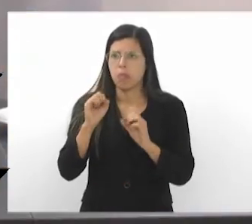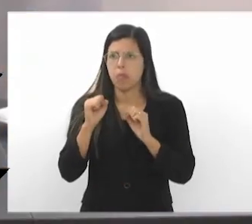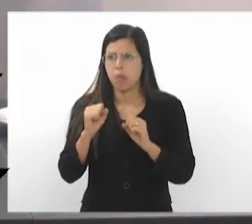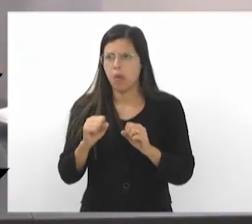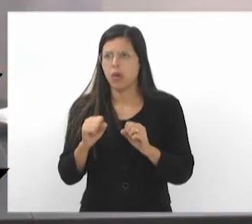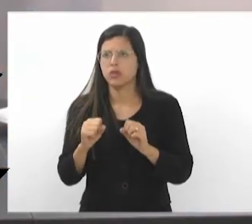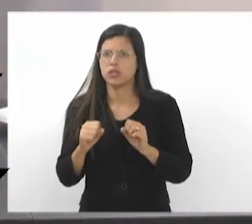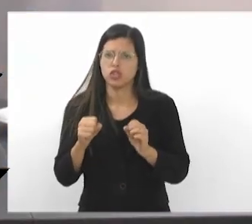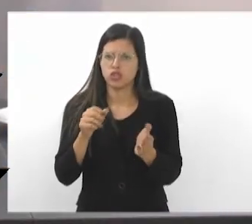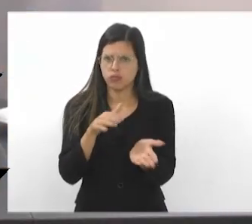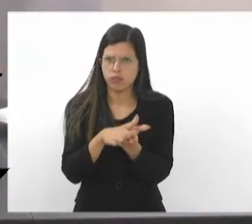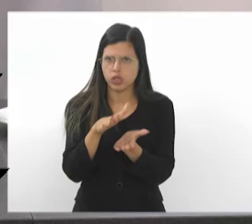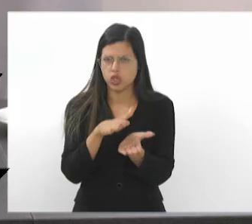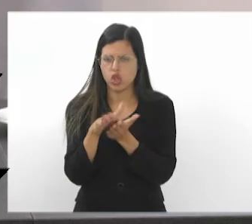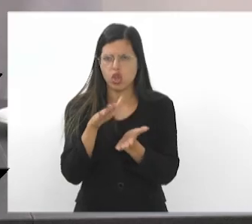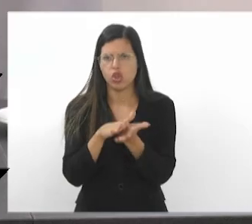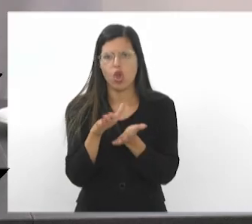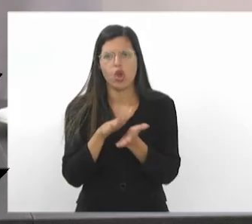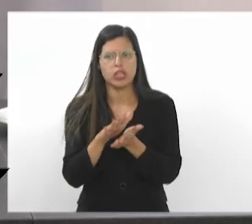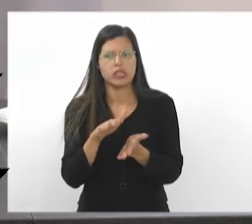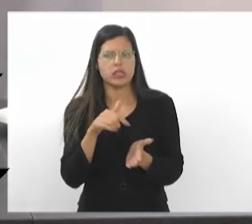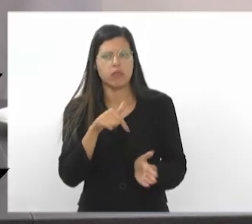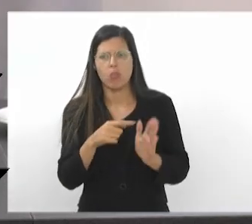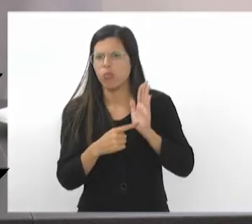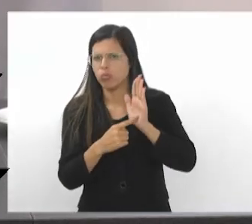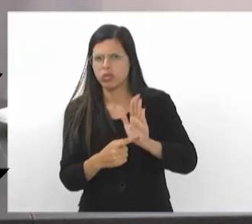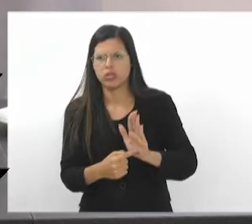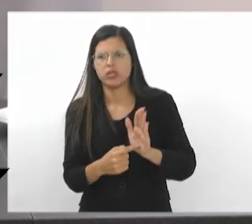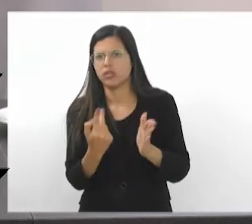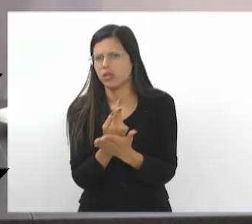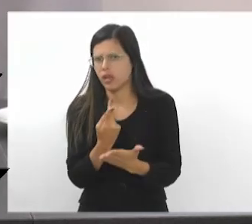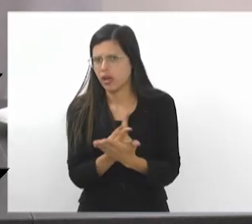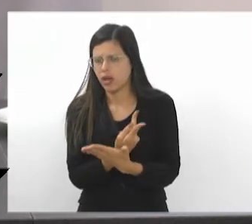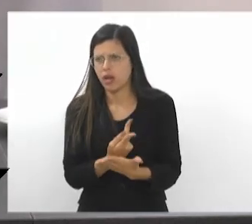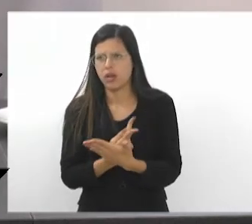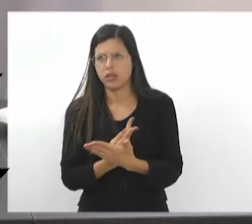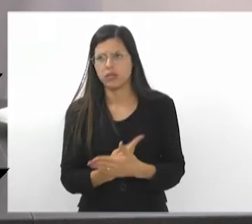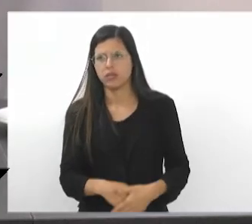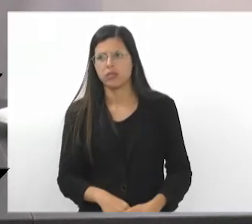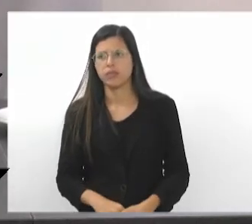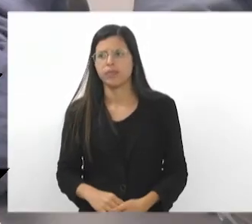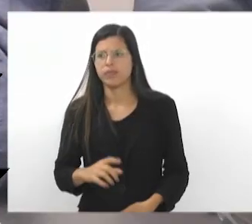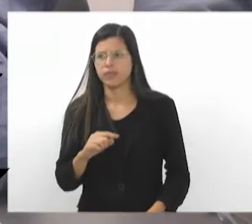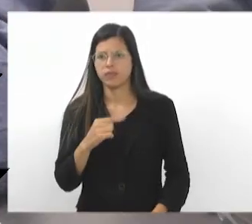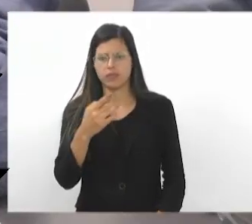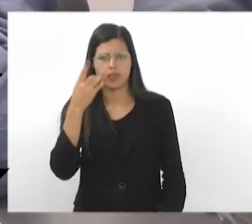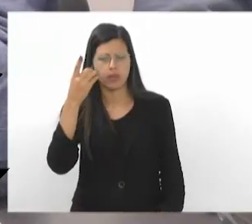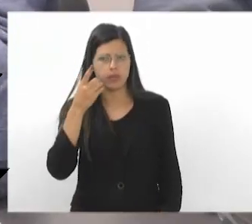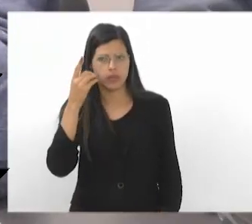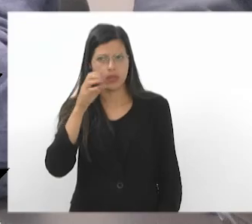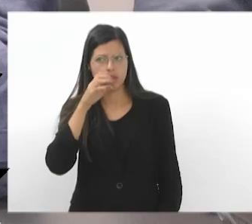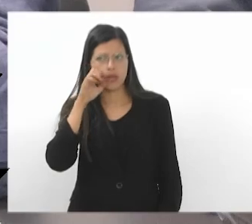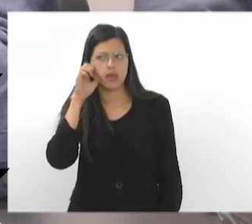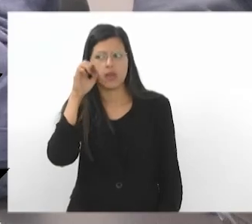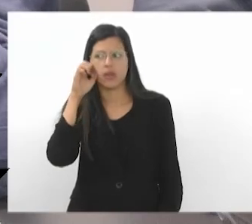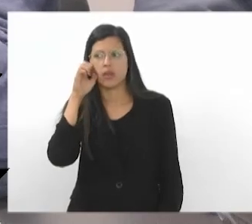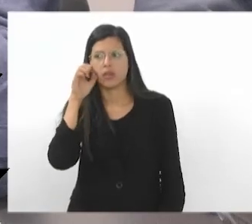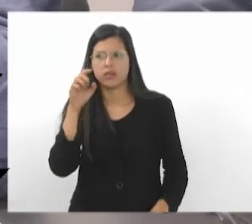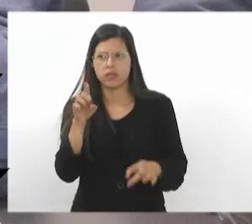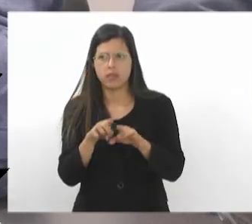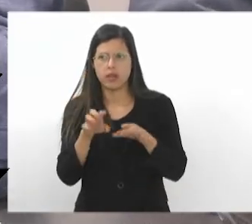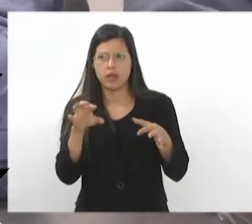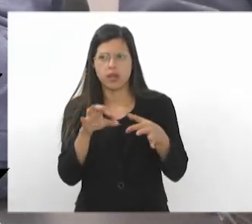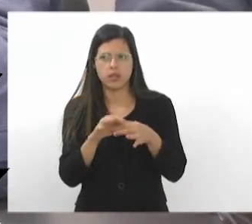tipo. Pois é, como é que eles mentem? Além da articulação... Não, e depois é o deputada Érica, Vossa Excelência, que é ligada nesse tema também,